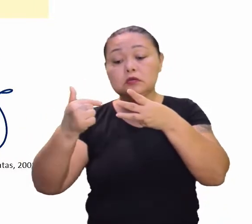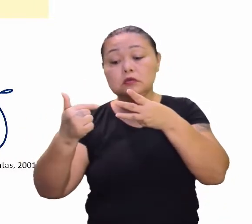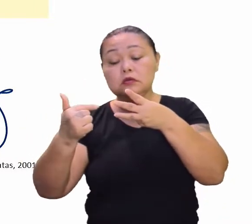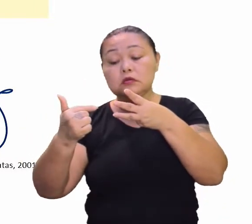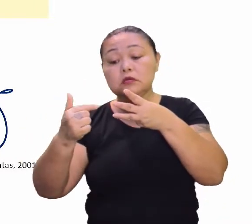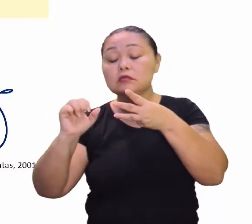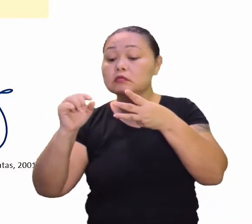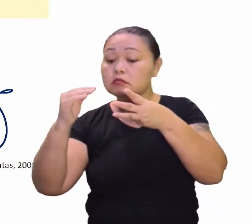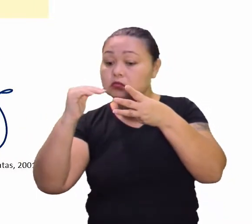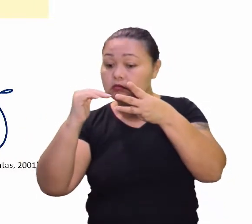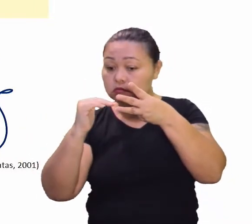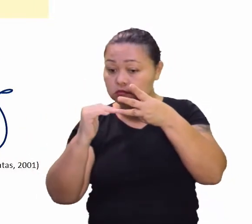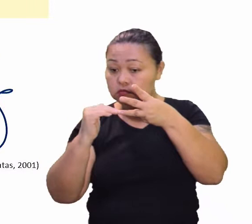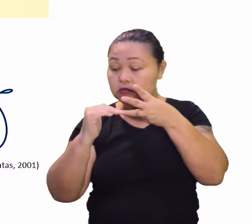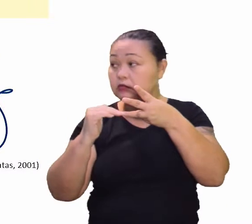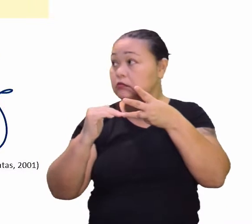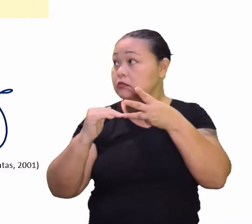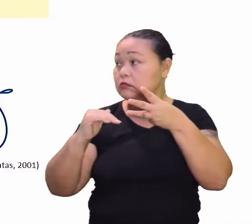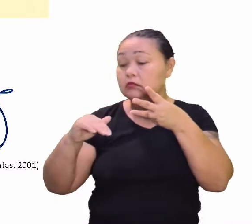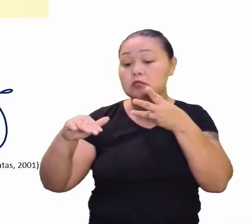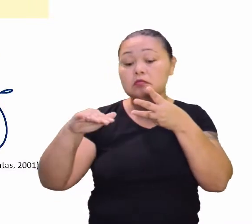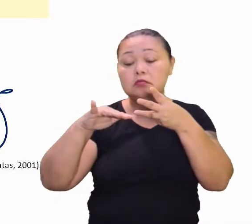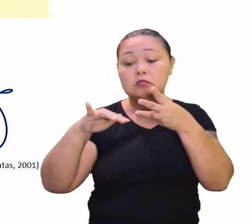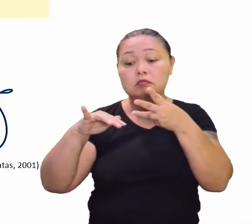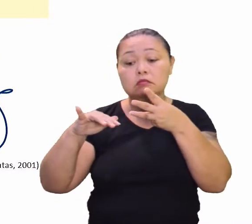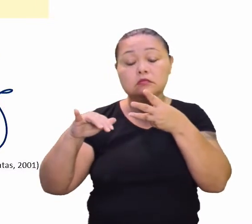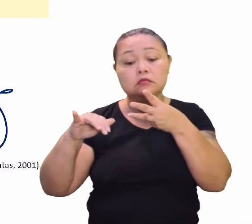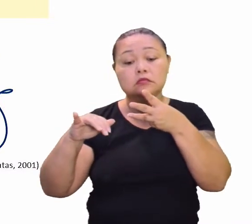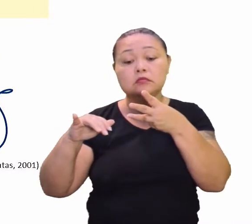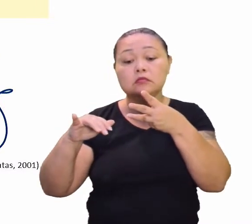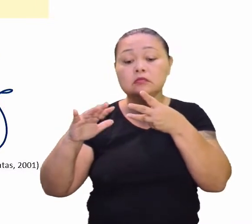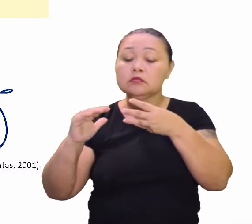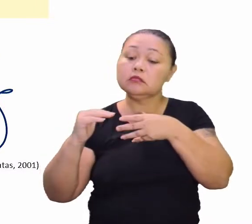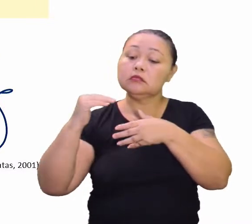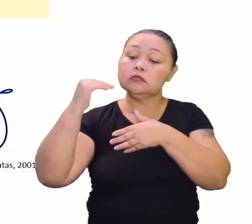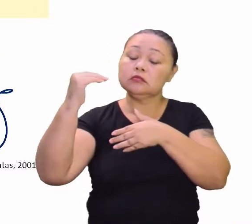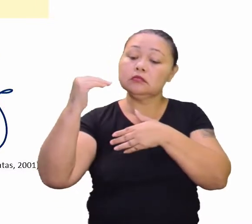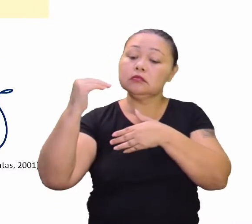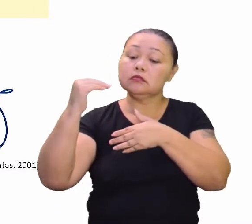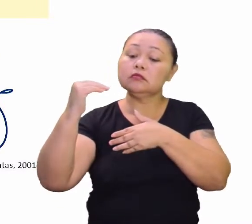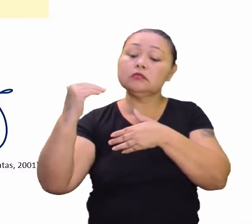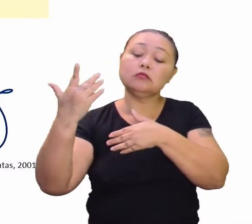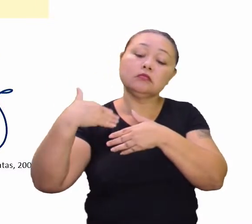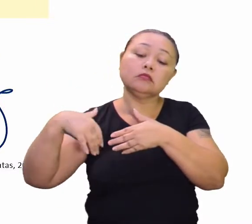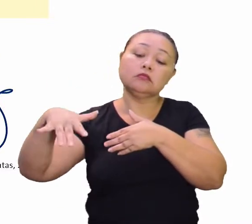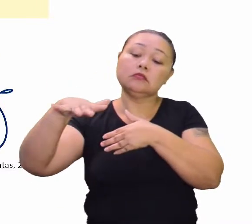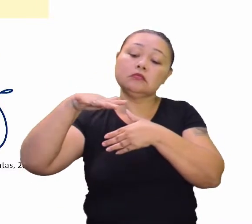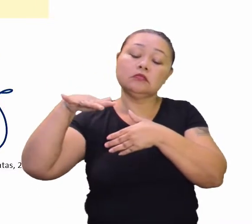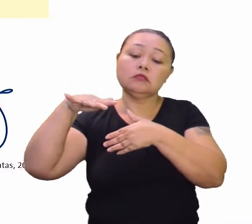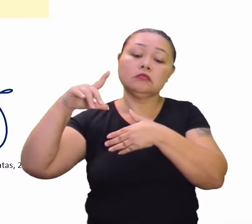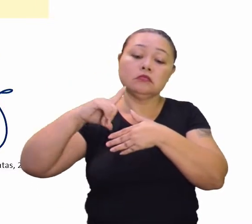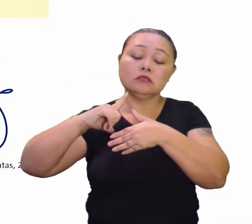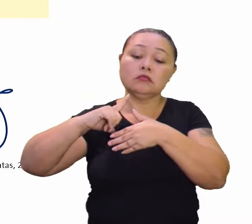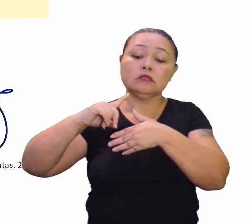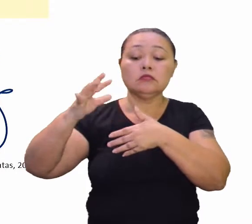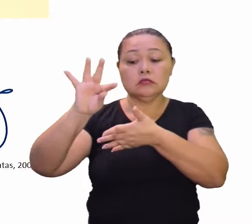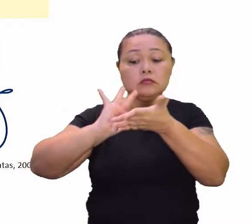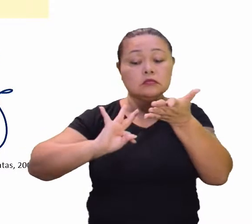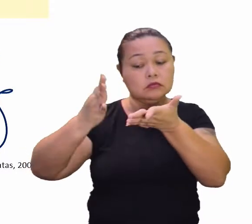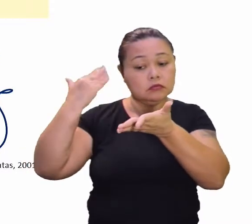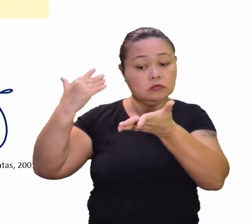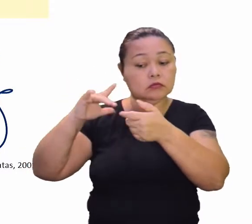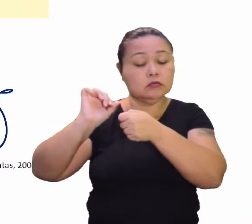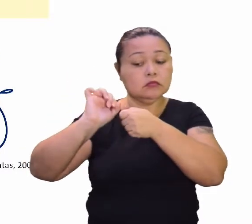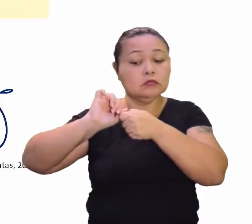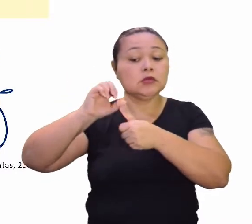secundário, só sobrou um. E é legal você ter falado sobre a supremacia, que o aluno vai entender o seguinte, ó, como falou no texto